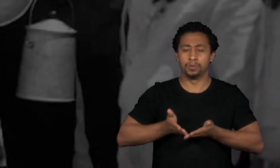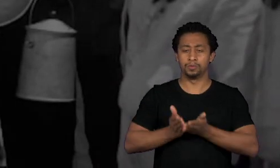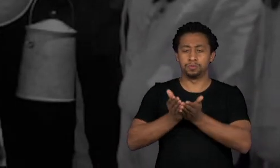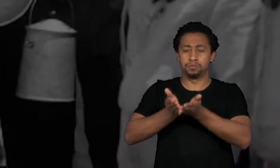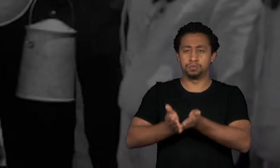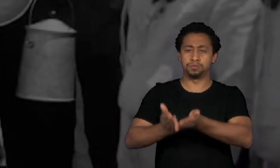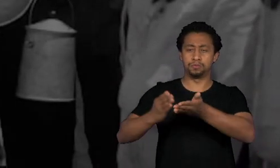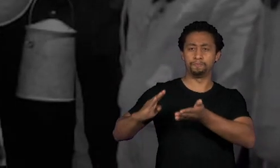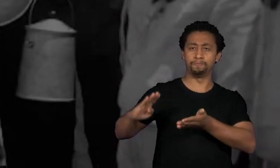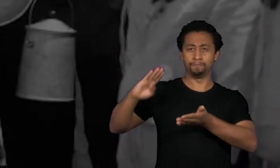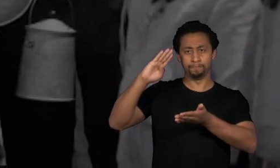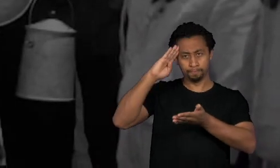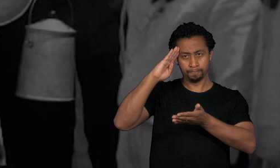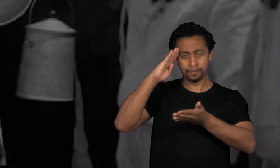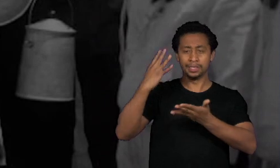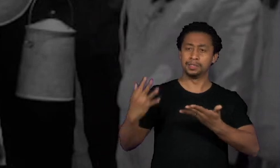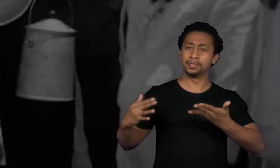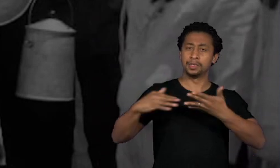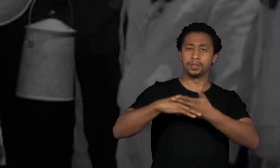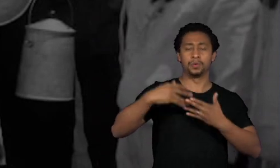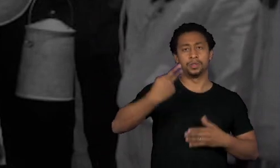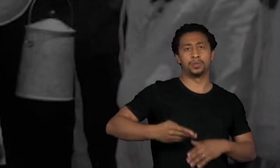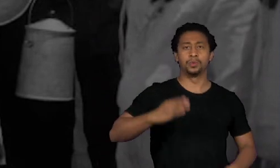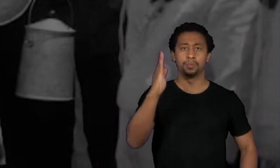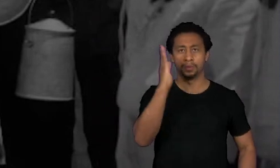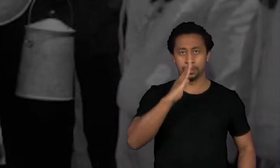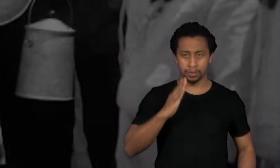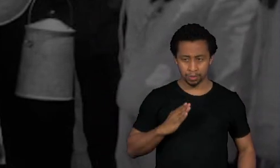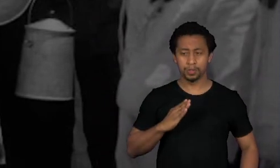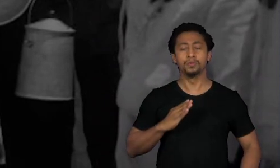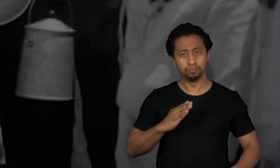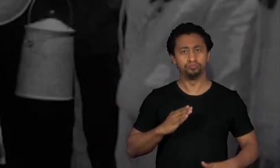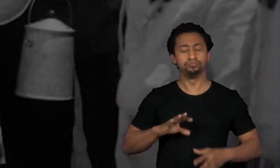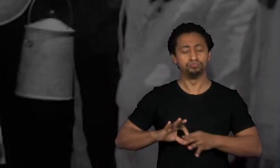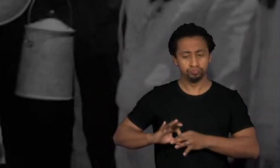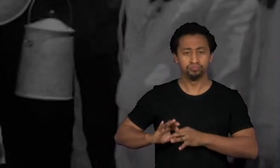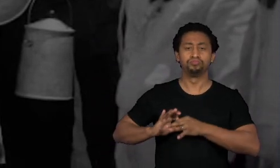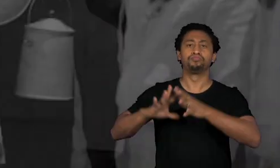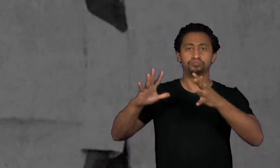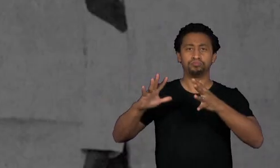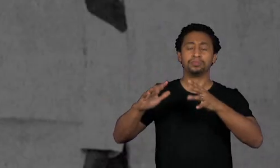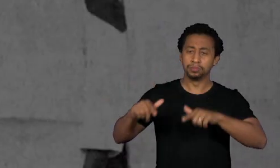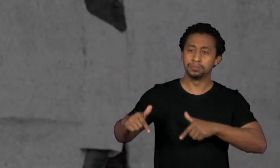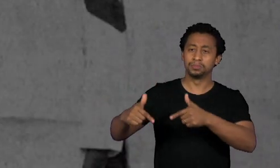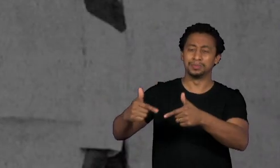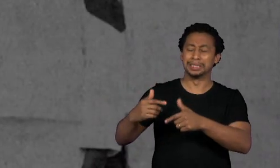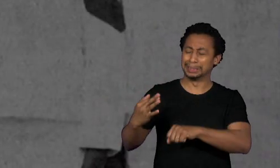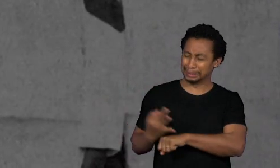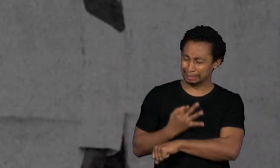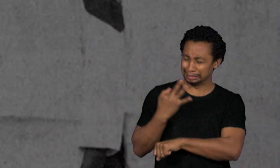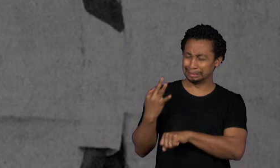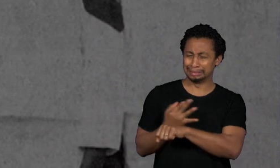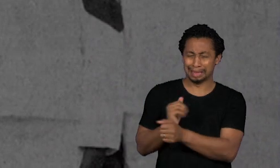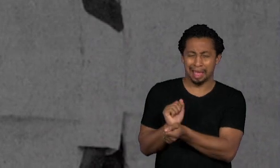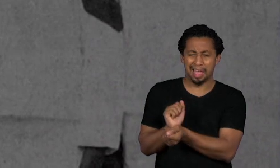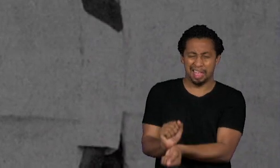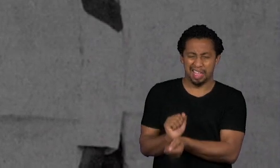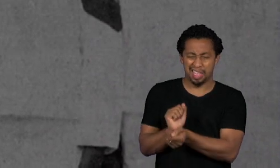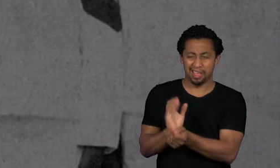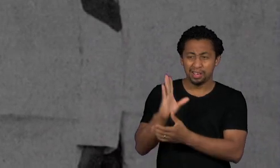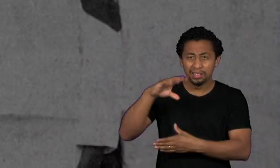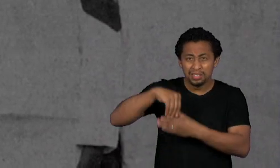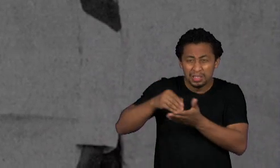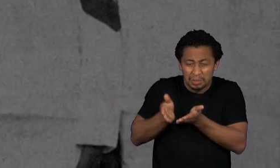cidadãos brasileiros e republicanos, não podendo mais suportar a escravidão na Marinha do